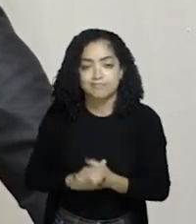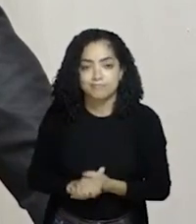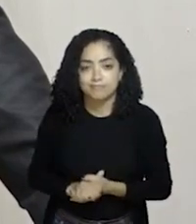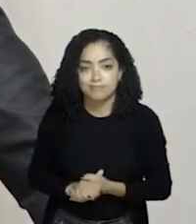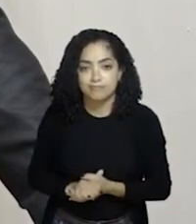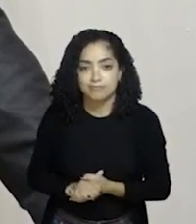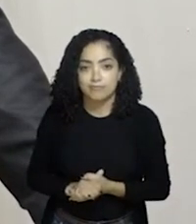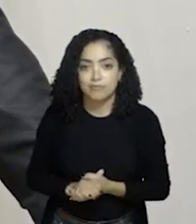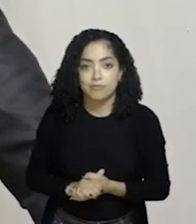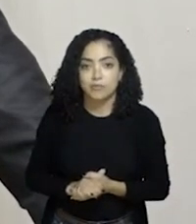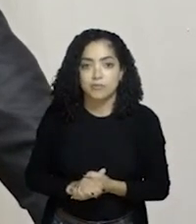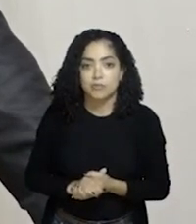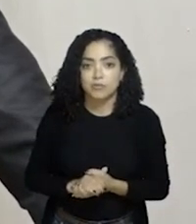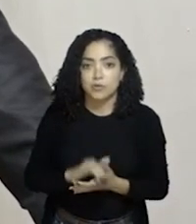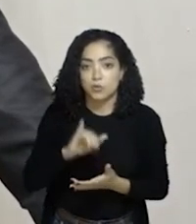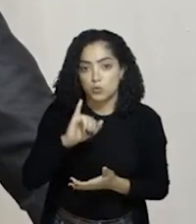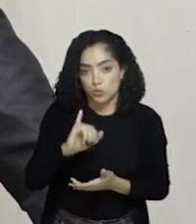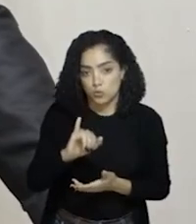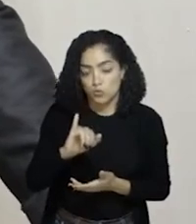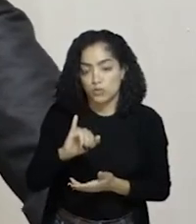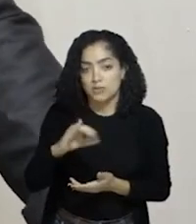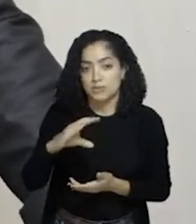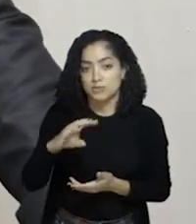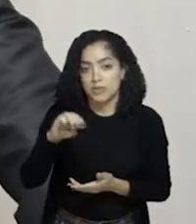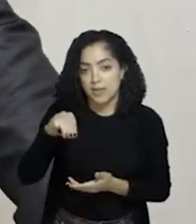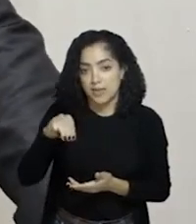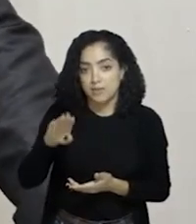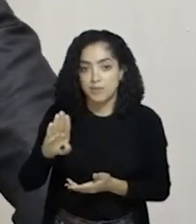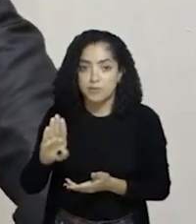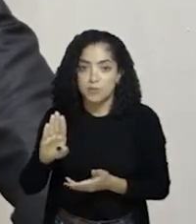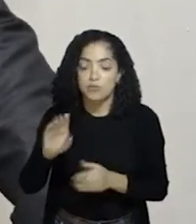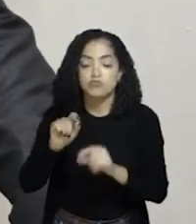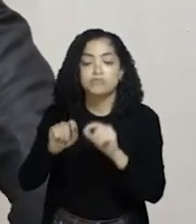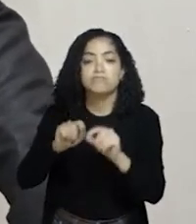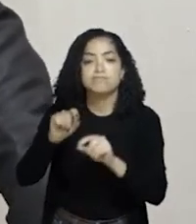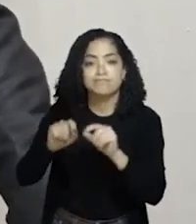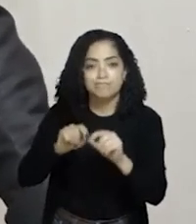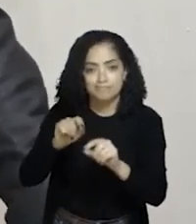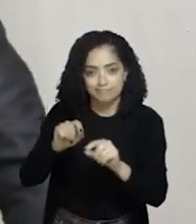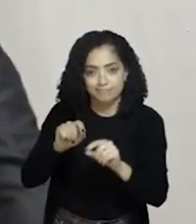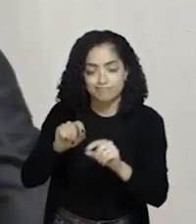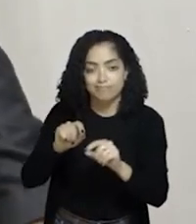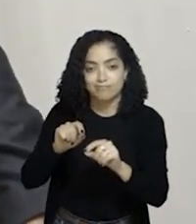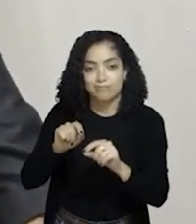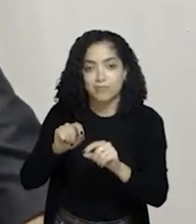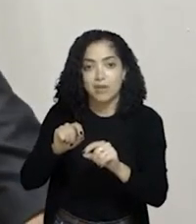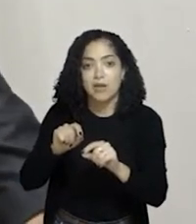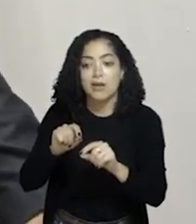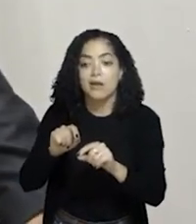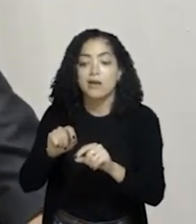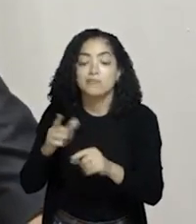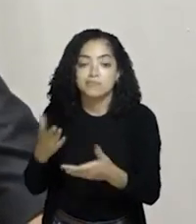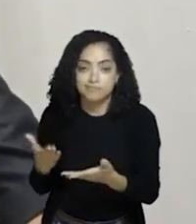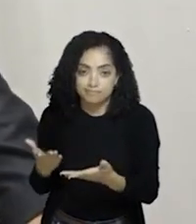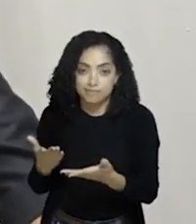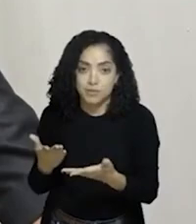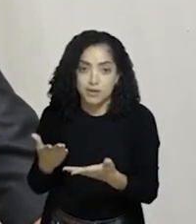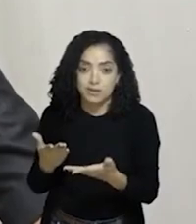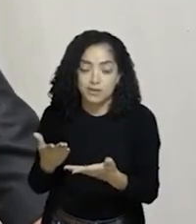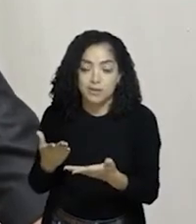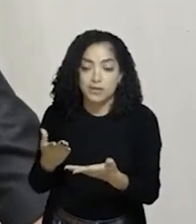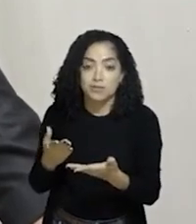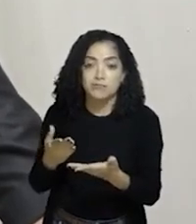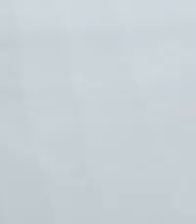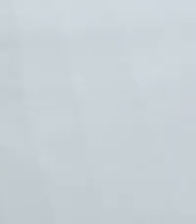o icmbil tá colocando o dedo podre para mais uma vez tocar na vida de Catarinense